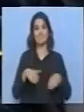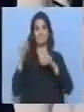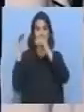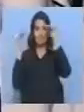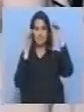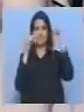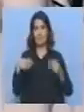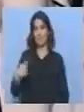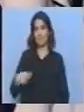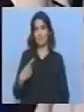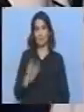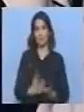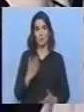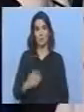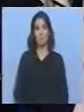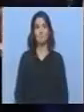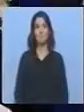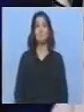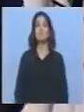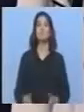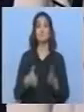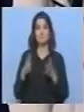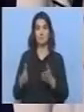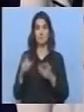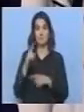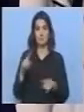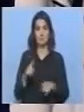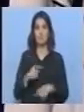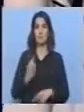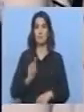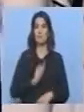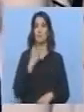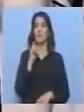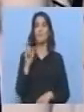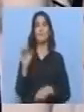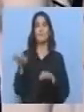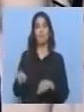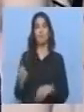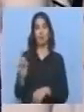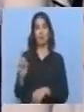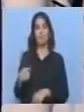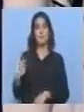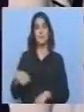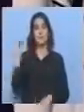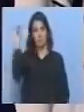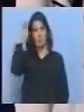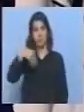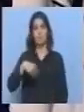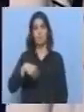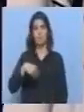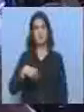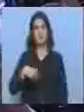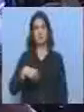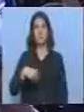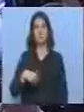presidente. Calado académico, importa que uma palavra final pertença ao Presidente da República,